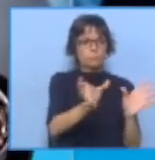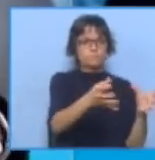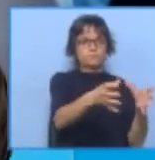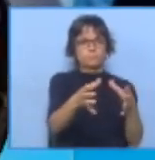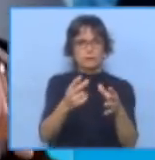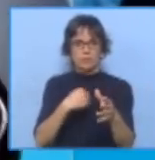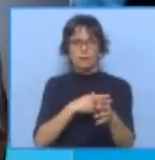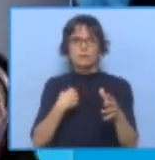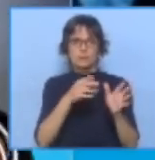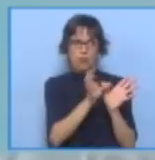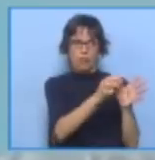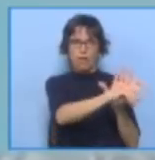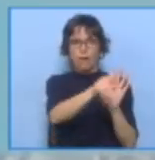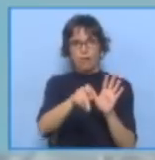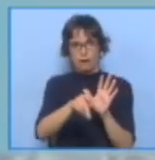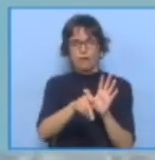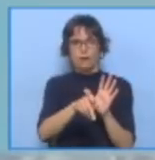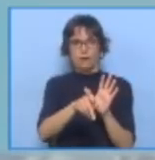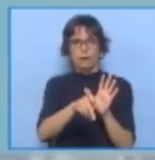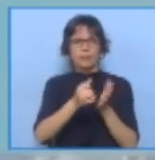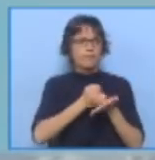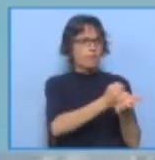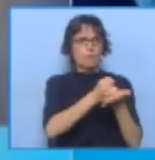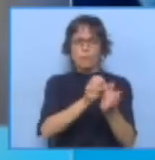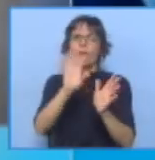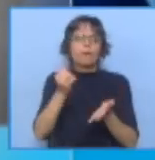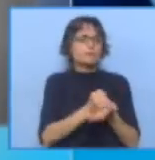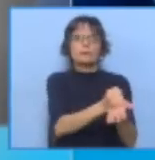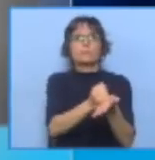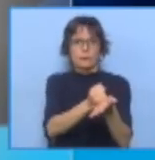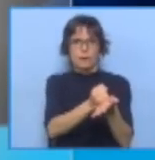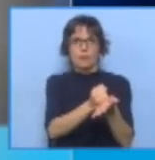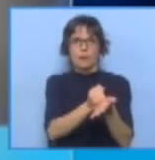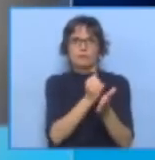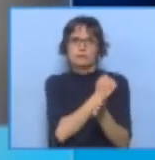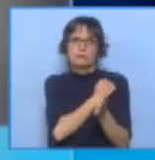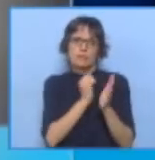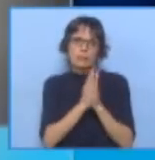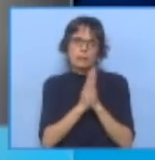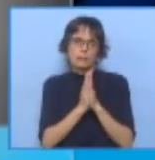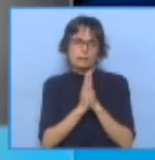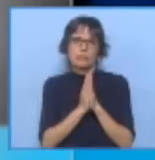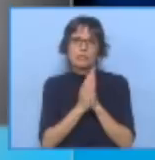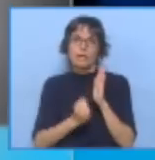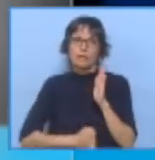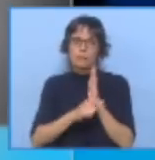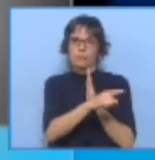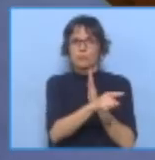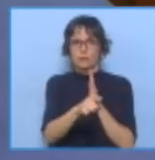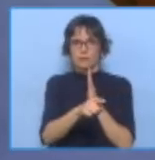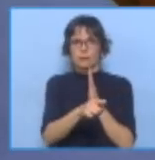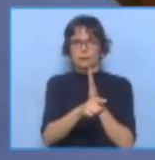cristãs. Para aqueles locais da Terra Santa. Locais, igrejas orientais, a Igreja Católica, está lá representada pelos franciscanos, é para ajudar a